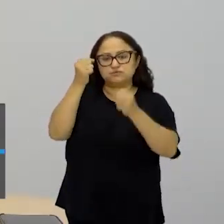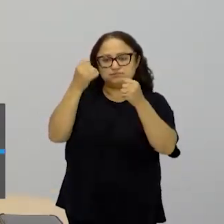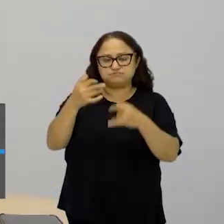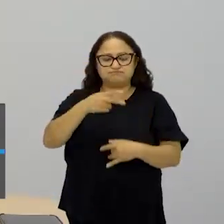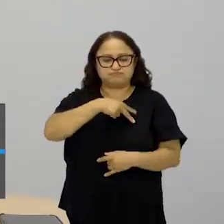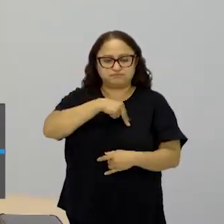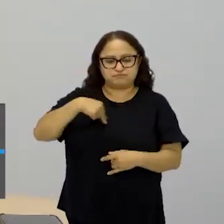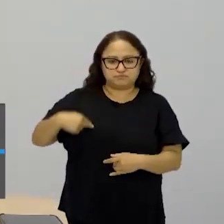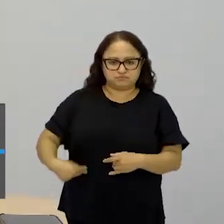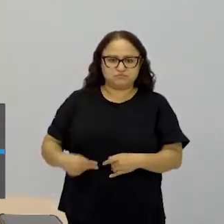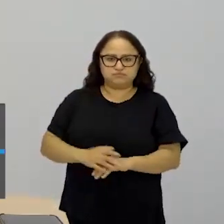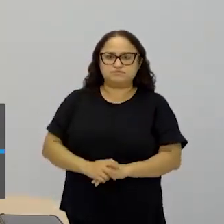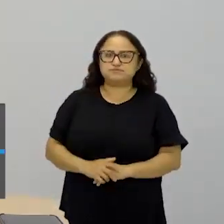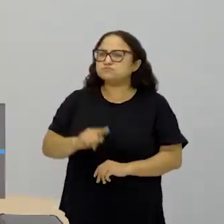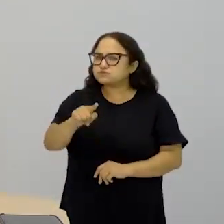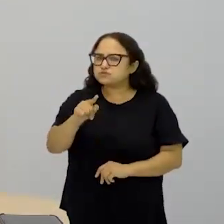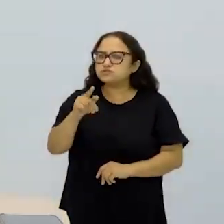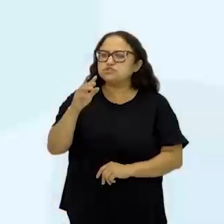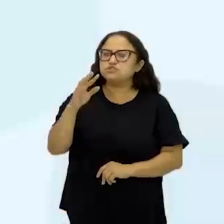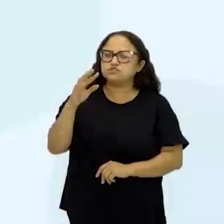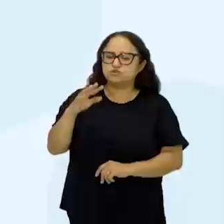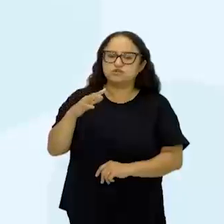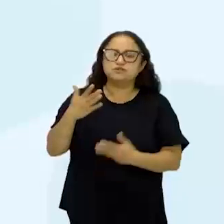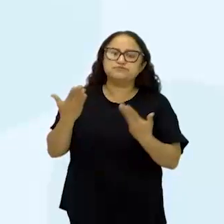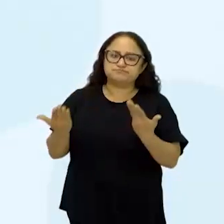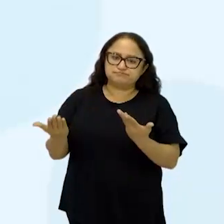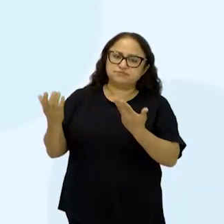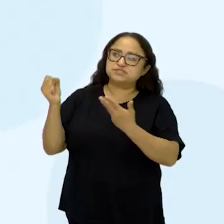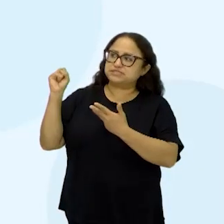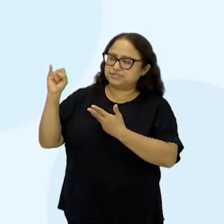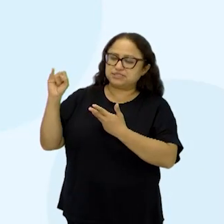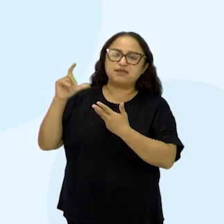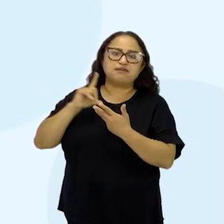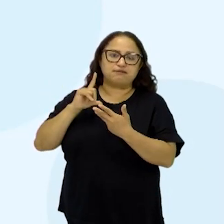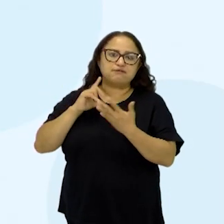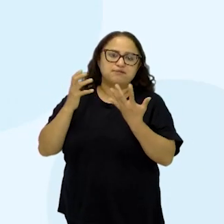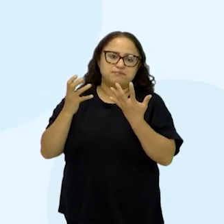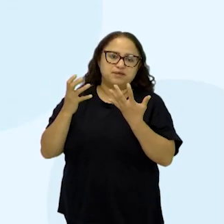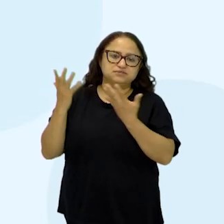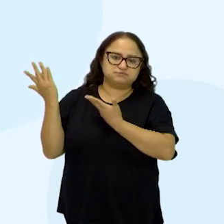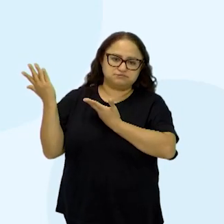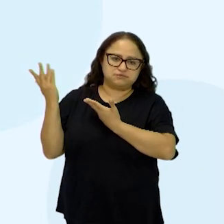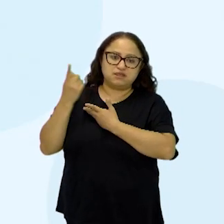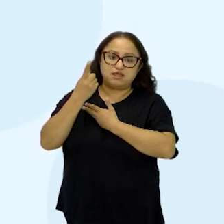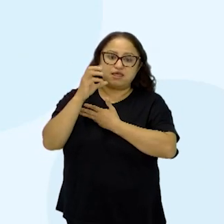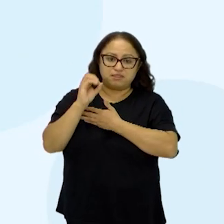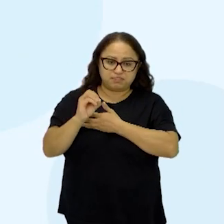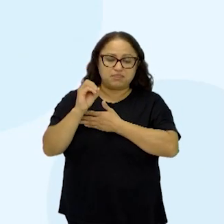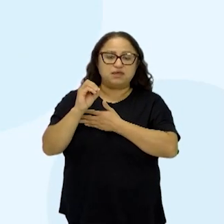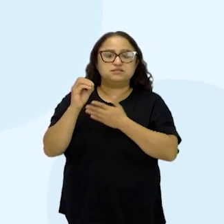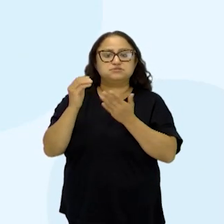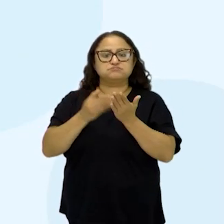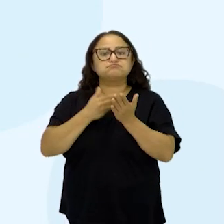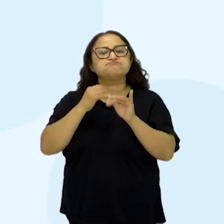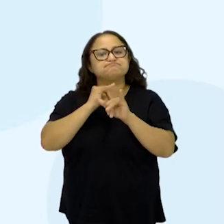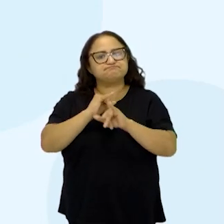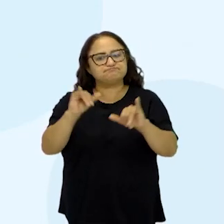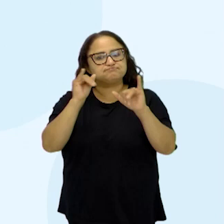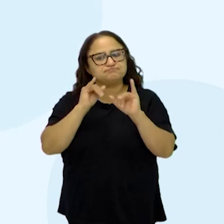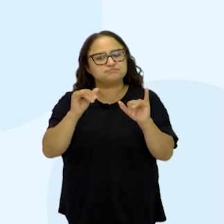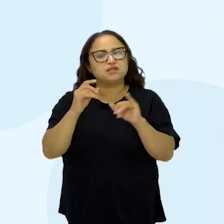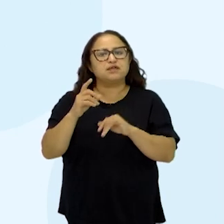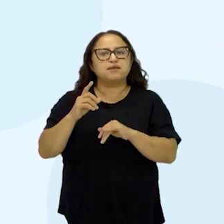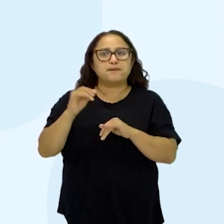Para vocês conhecerem um pouquinho. Então, gente, se vocês quiserem saber mais também aí, tem 10 obras de literatura africana em língua portuguesa, as